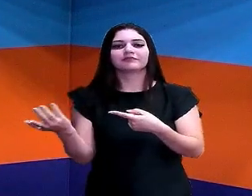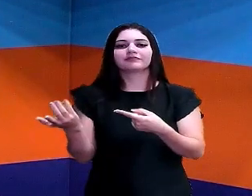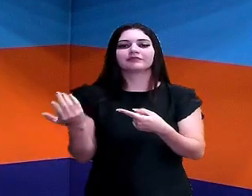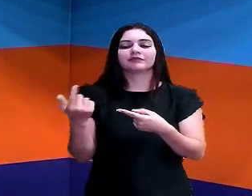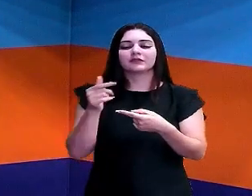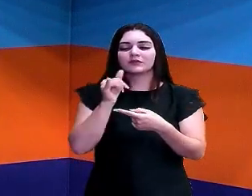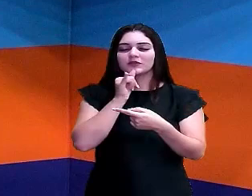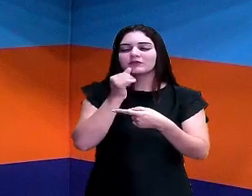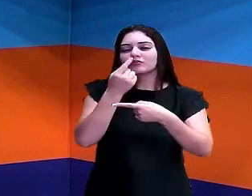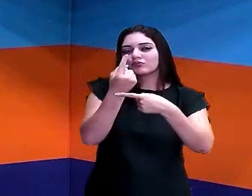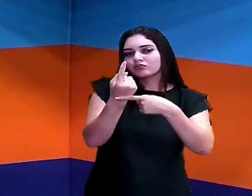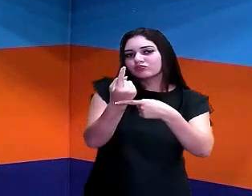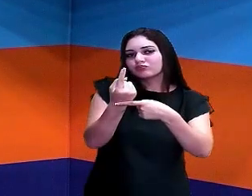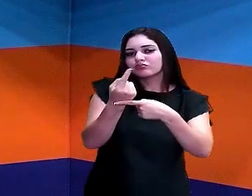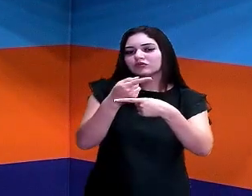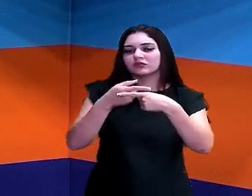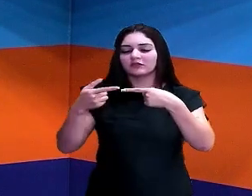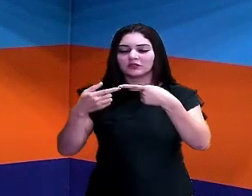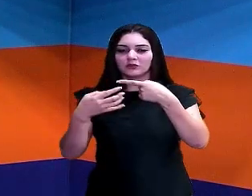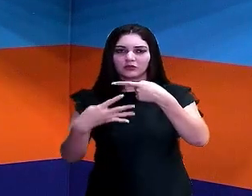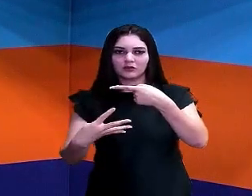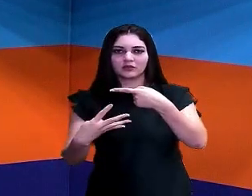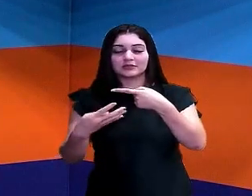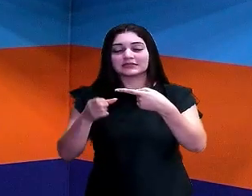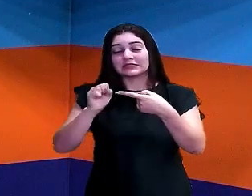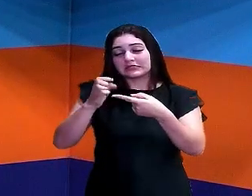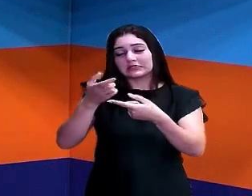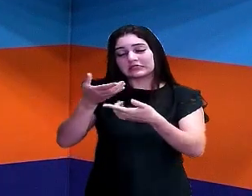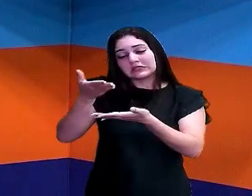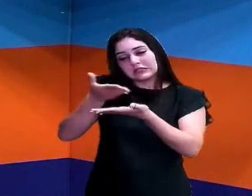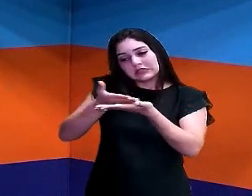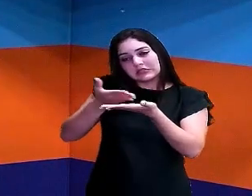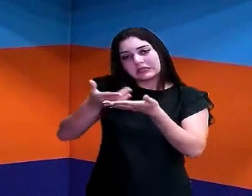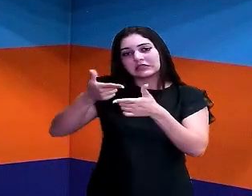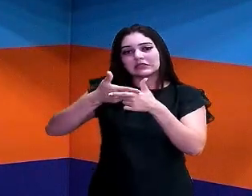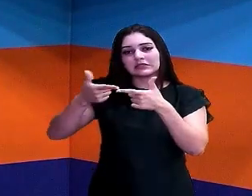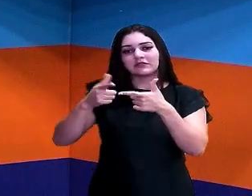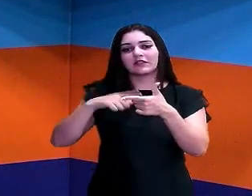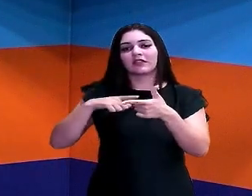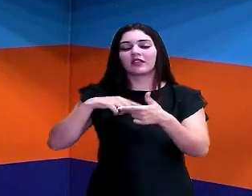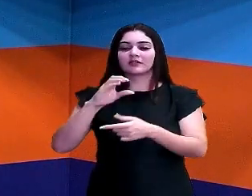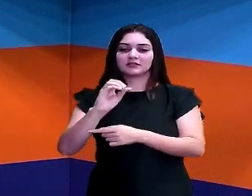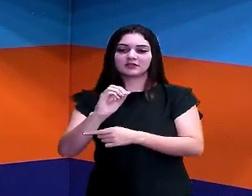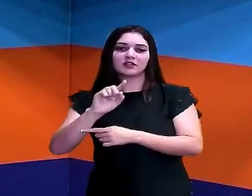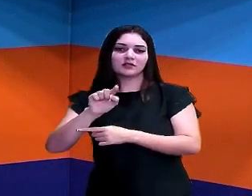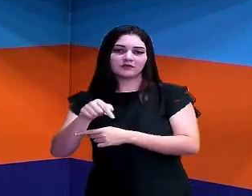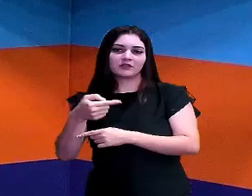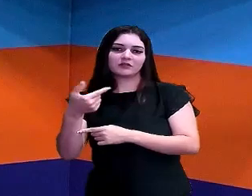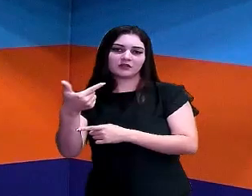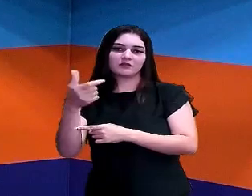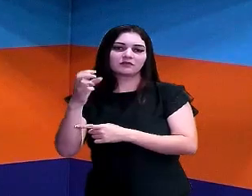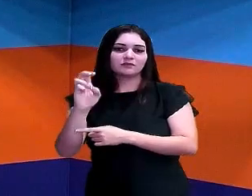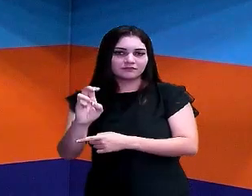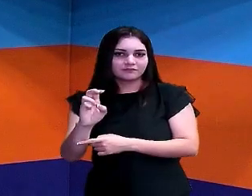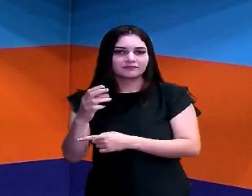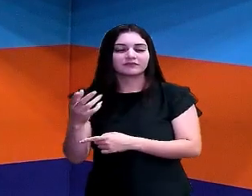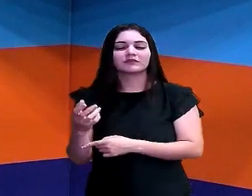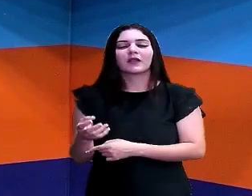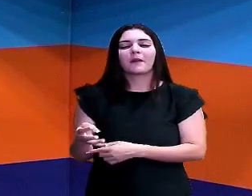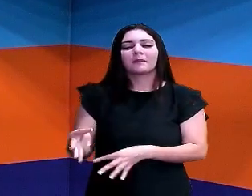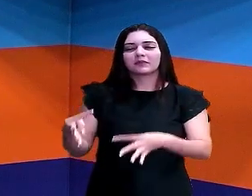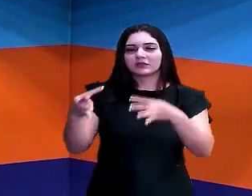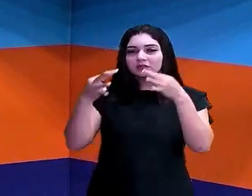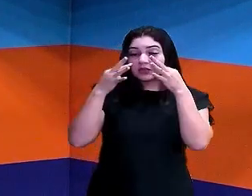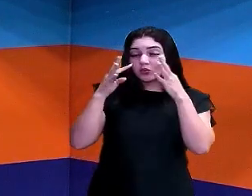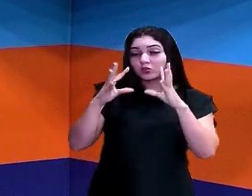dividido por 4, 1/4. Se eu dividir, né, 1 por 4, eu tenho 0,25. Então, se liga que